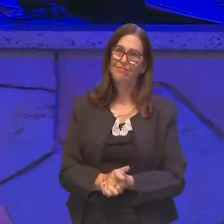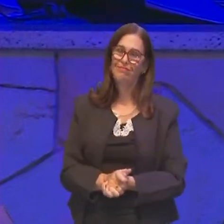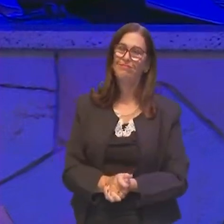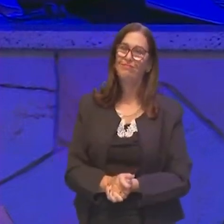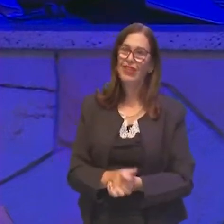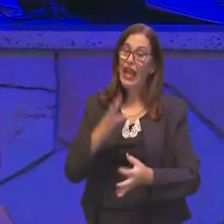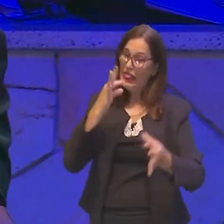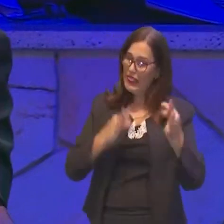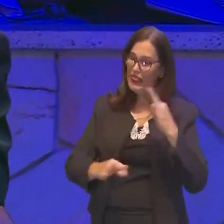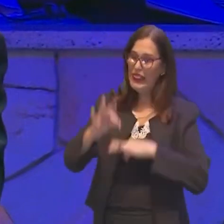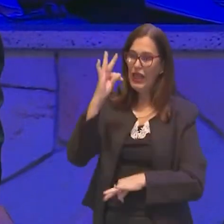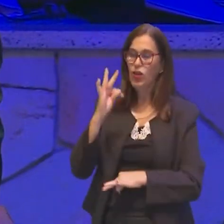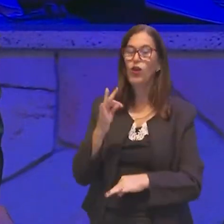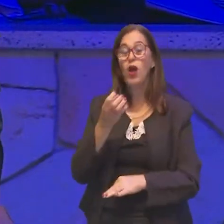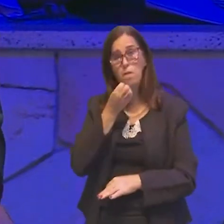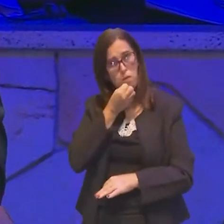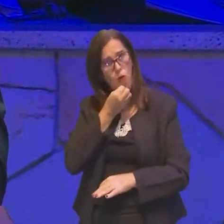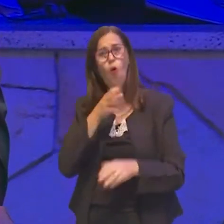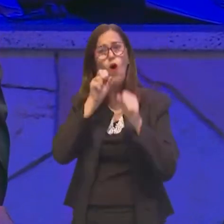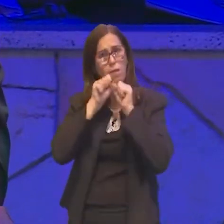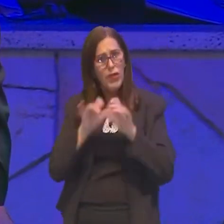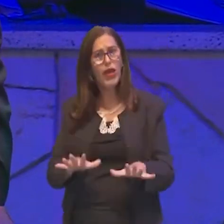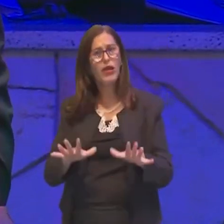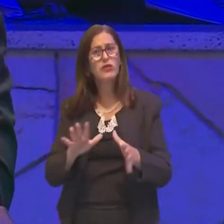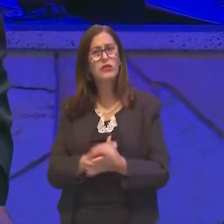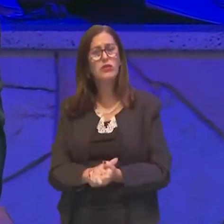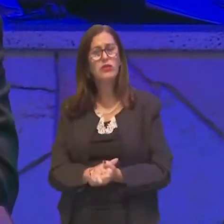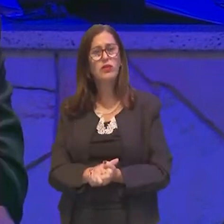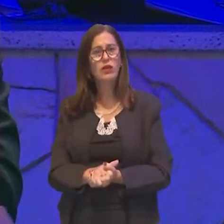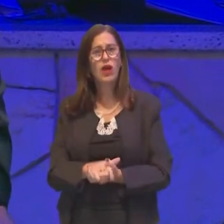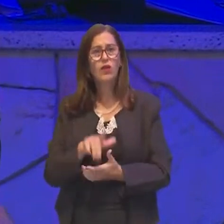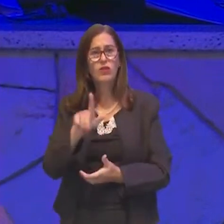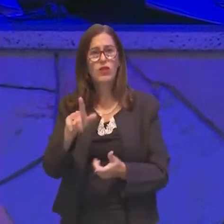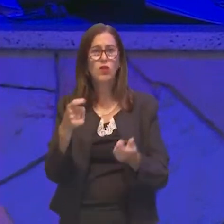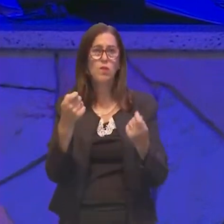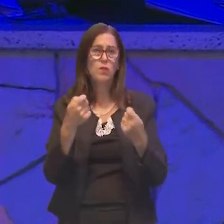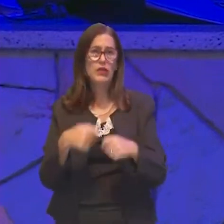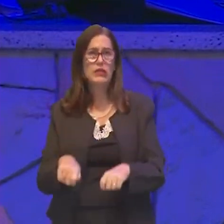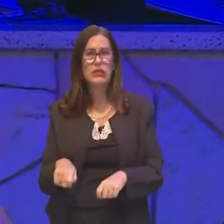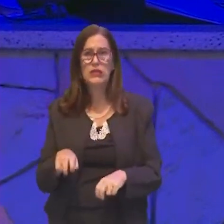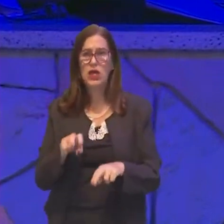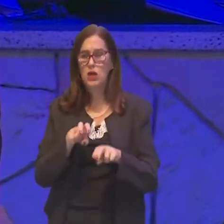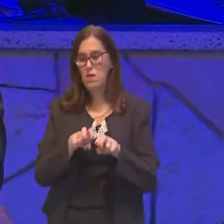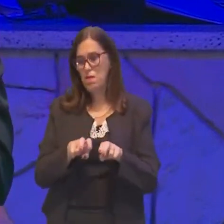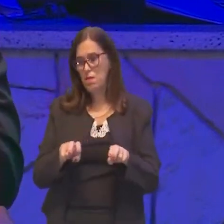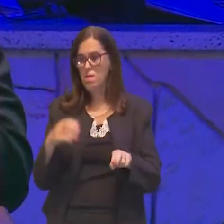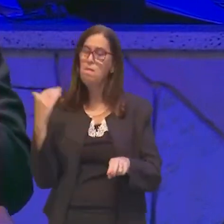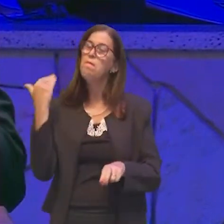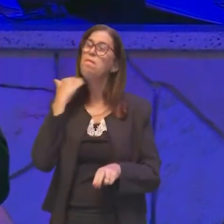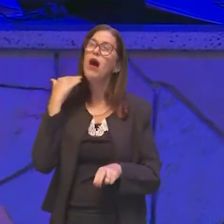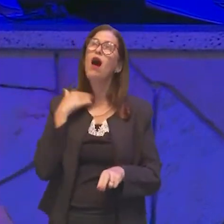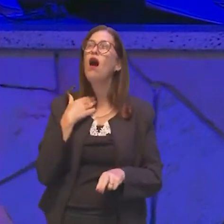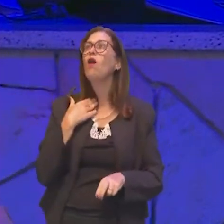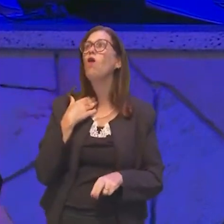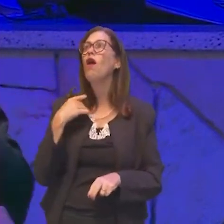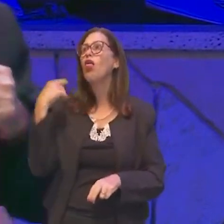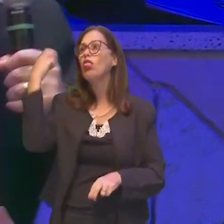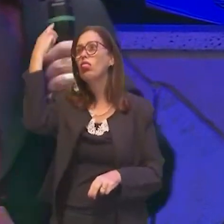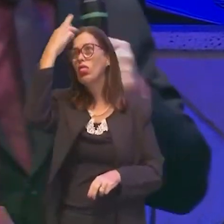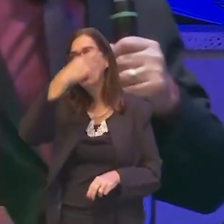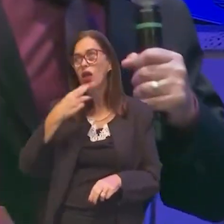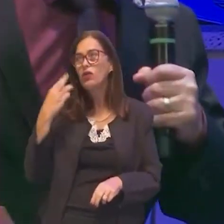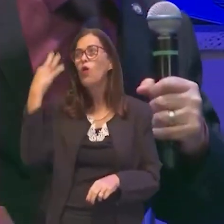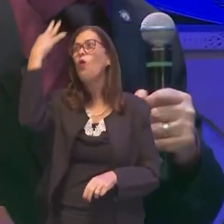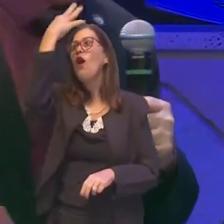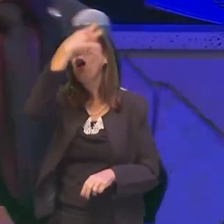A tecnologia é uma bênção. Você não precisa ficar num banco mais aquele tempo todo, 3 horas,